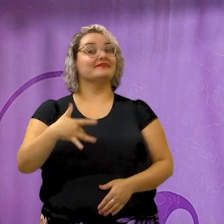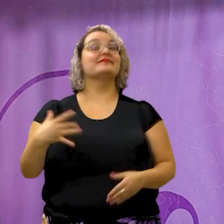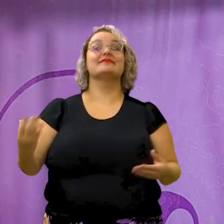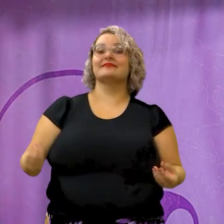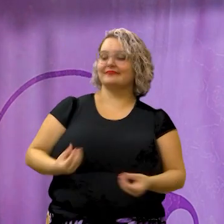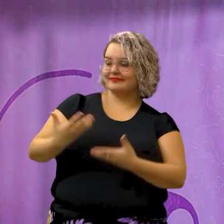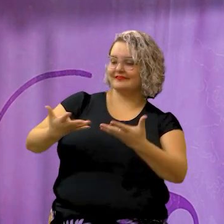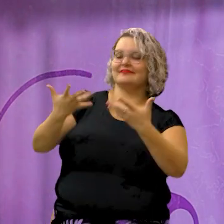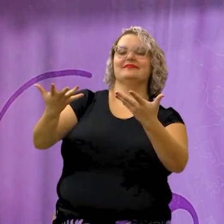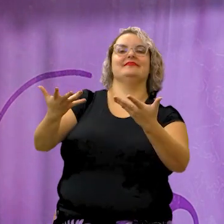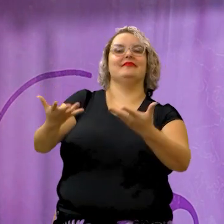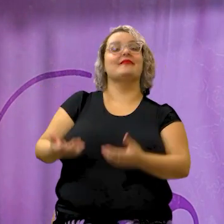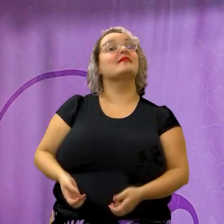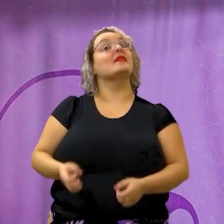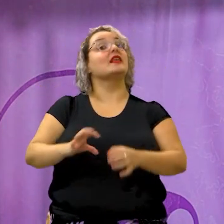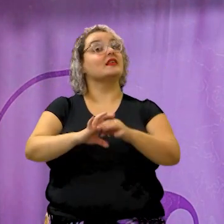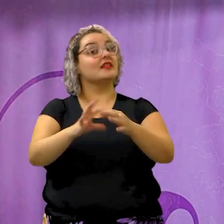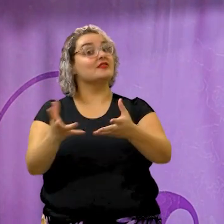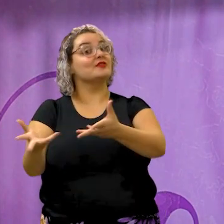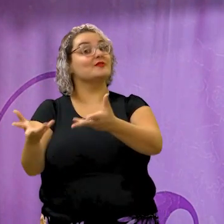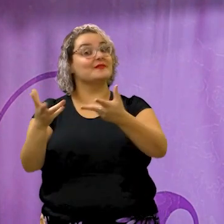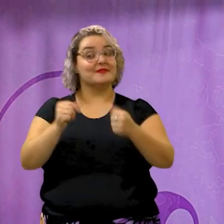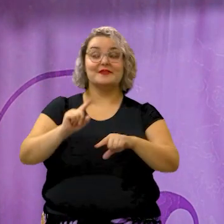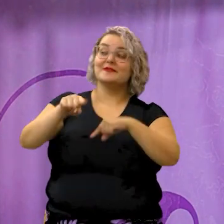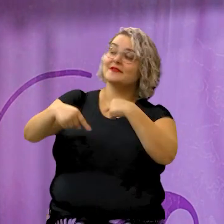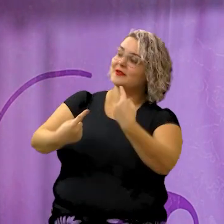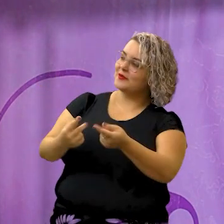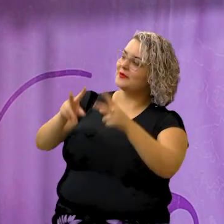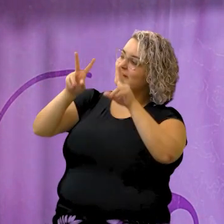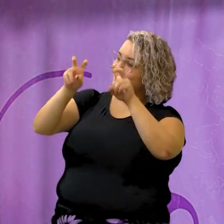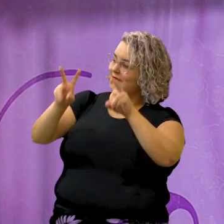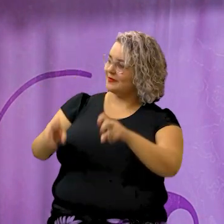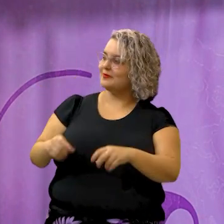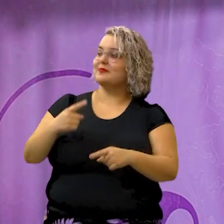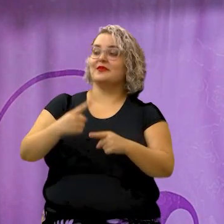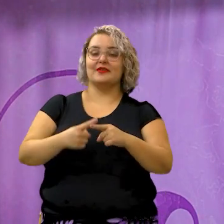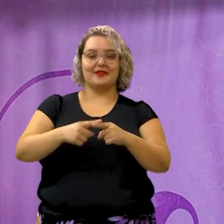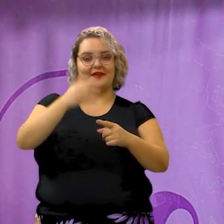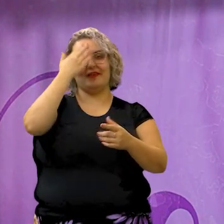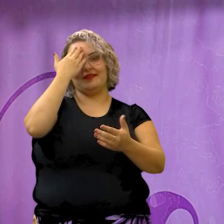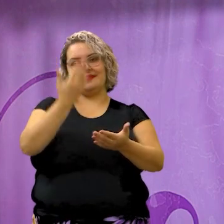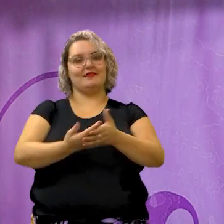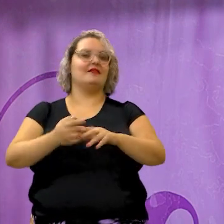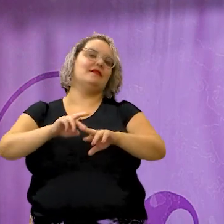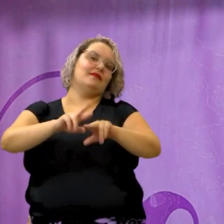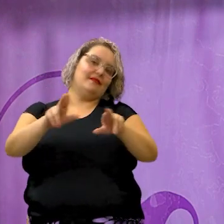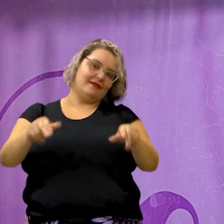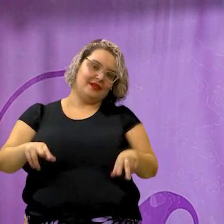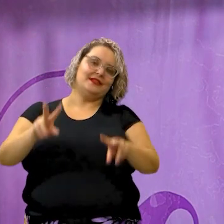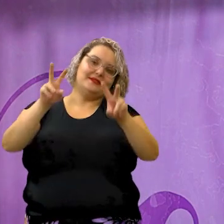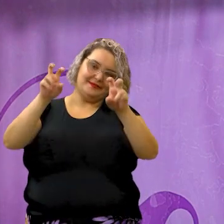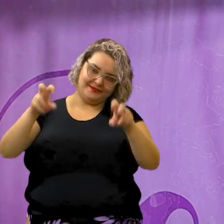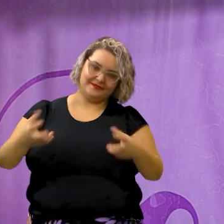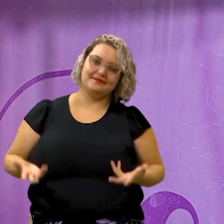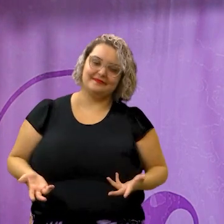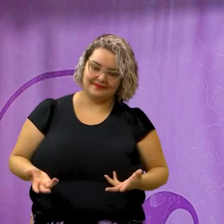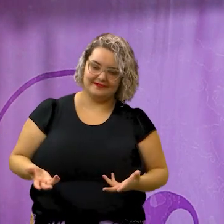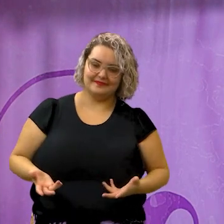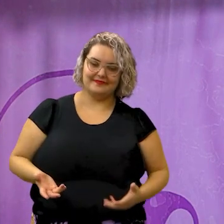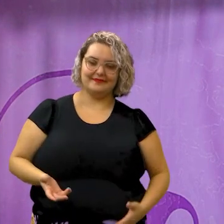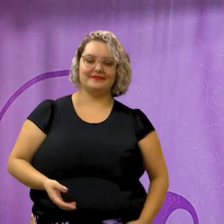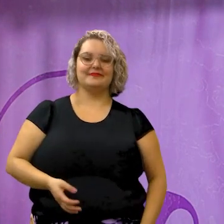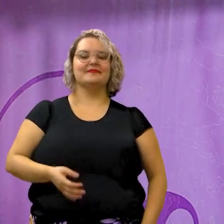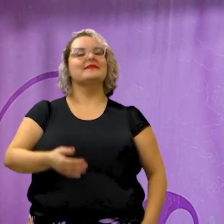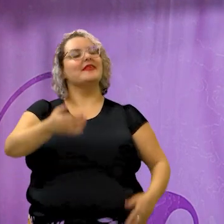sua participação aqui no Saúde é Vida e deixar o convite para falar de outros temas, porque eu acredito que tem muito assunto, né?